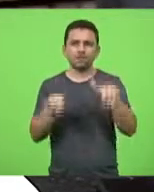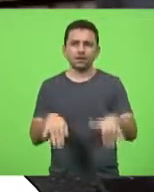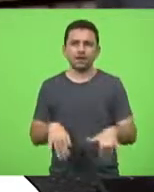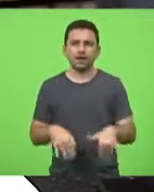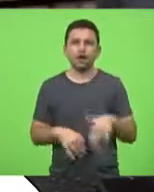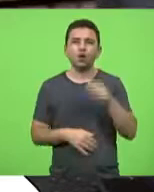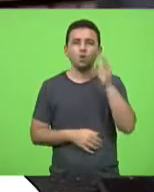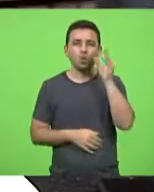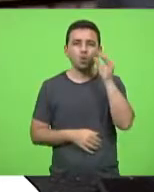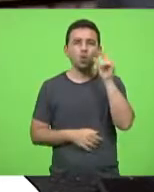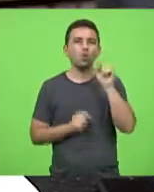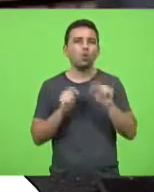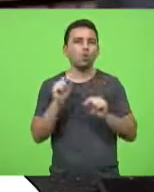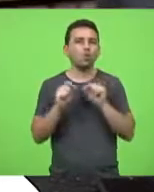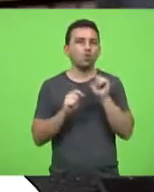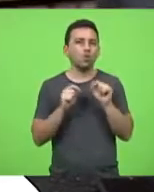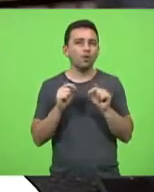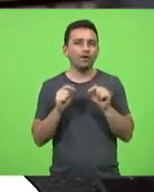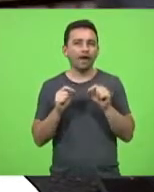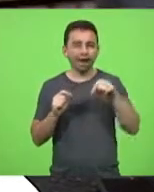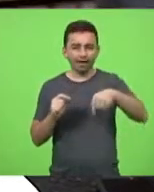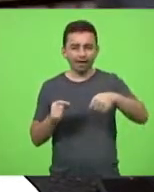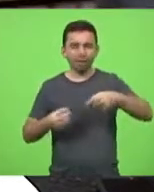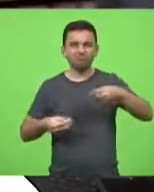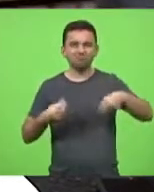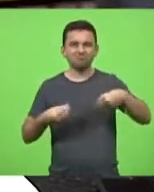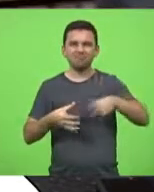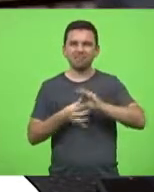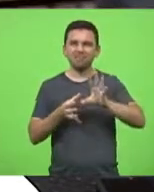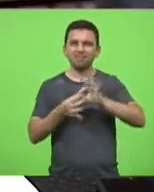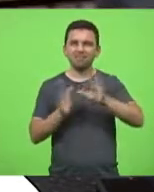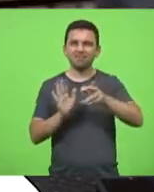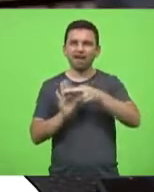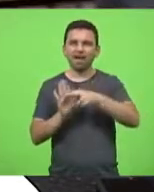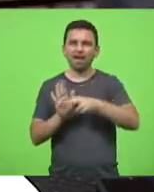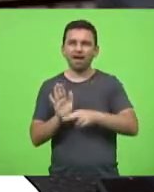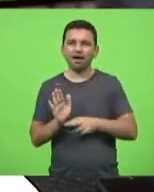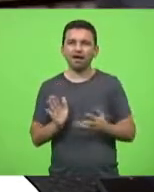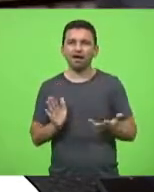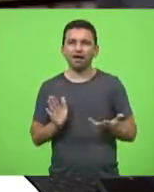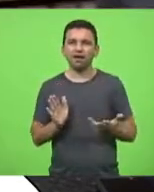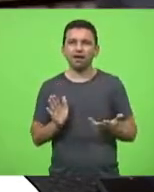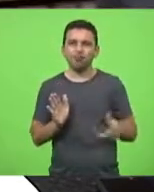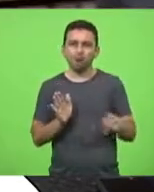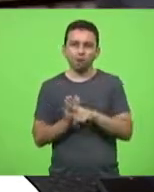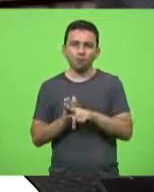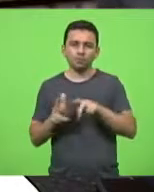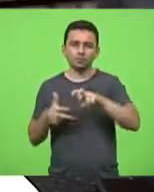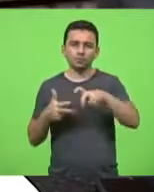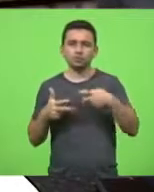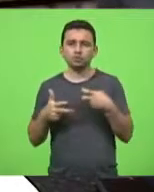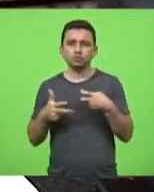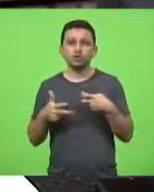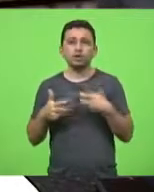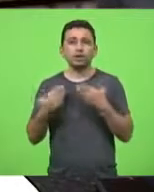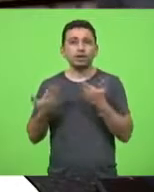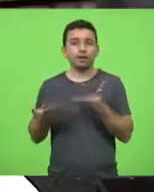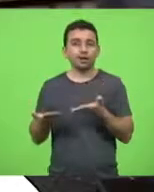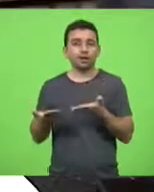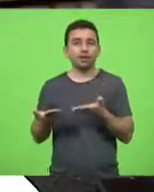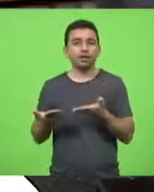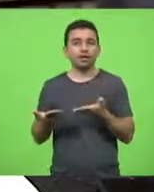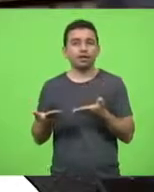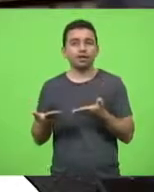curioso também que nós estejamos aqui flexibilizando as normas e as regras para o Executivo, ao mesmo tempo em que o